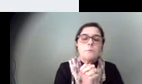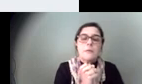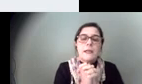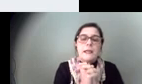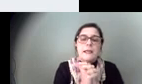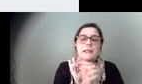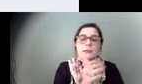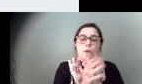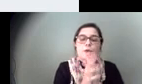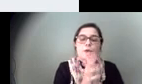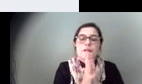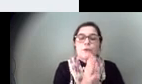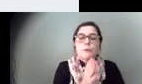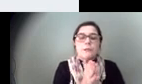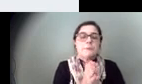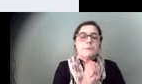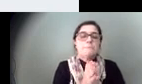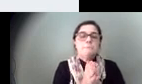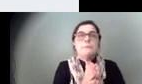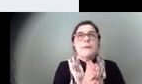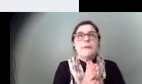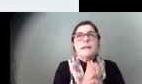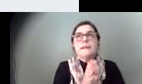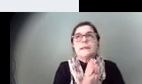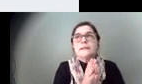primeiro, que trouxe sobre,